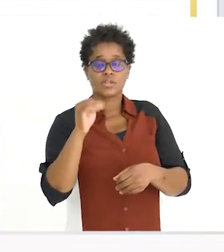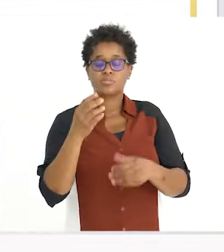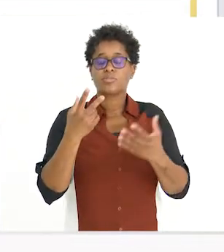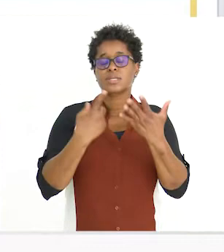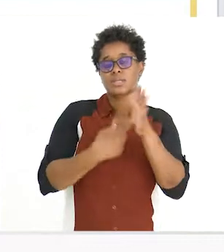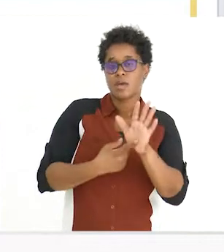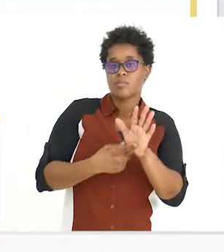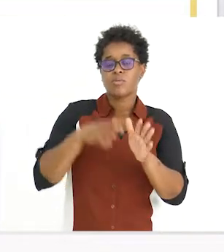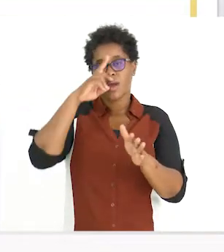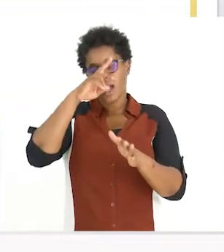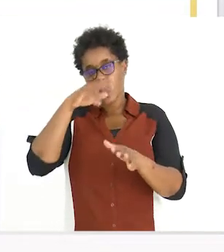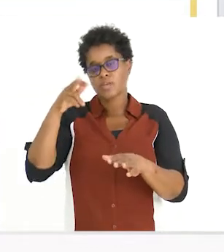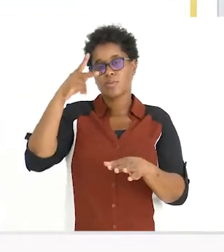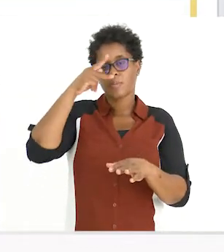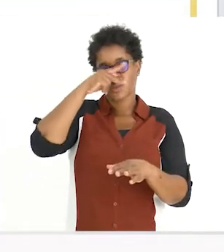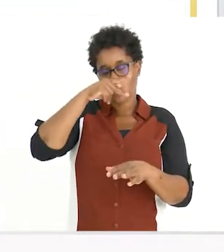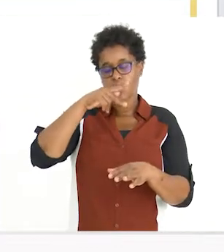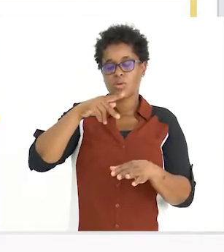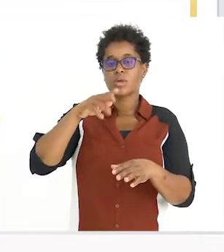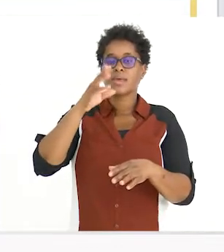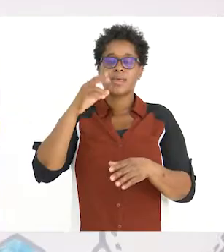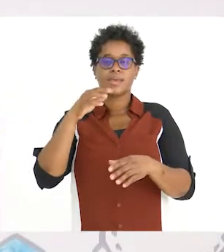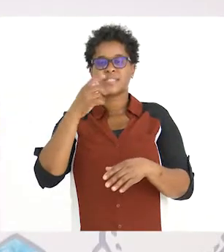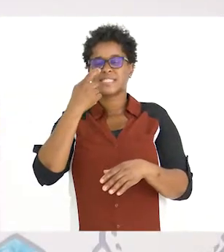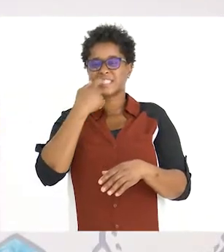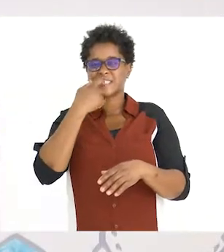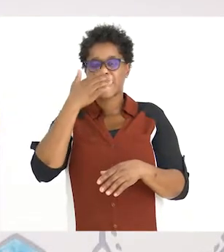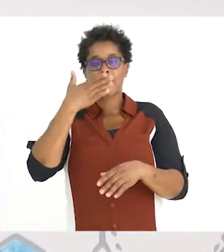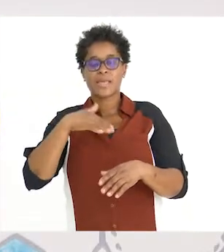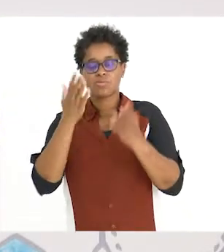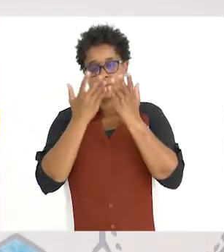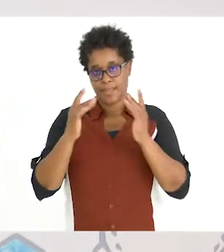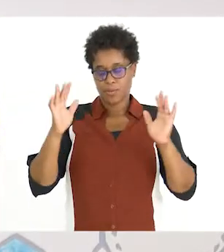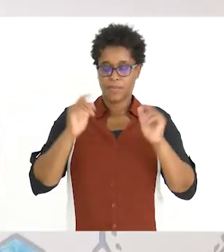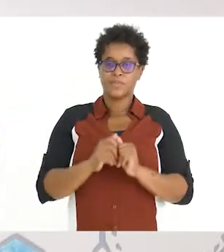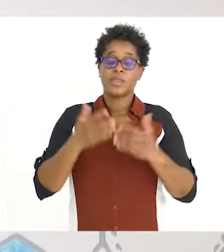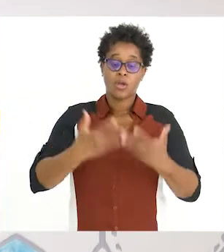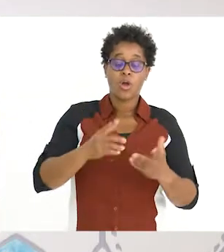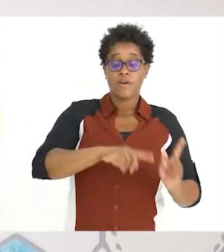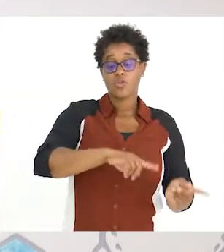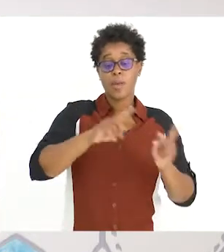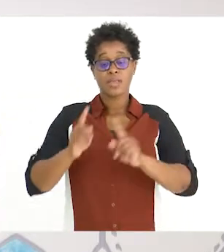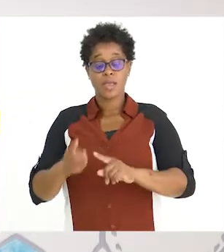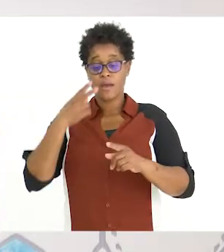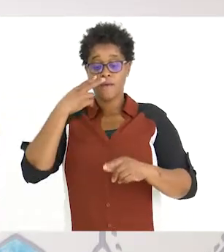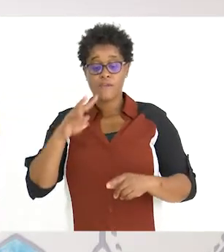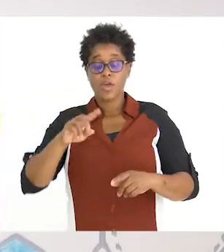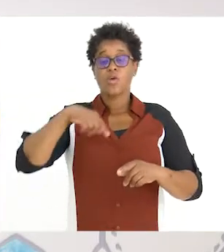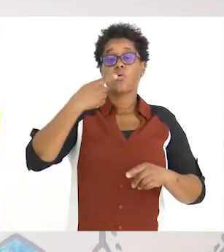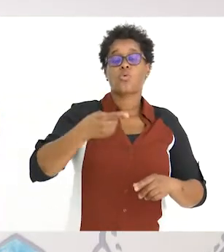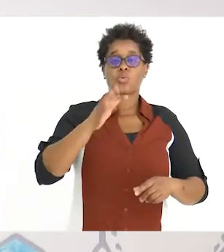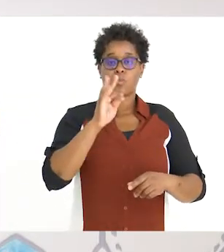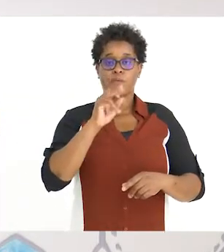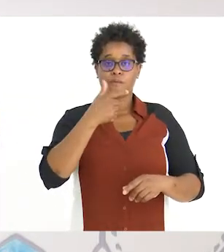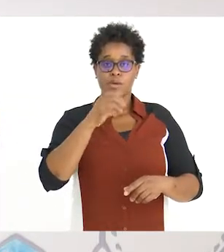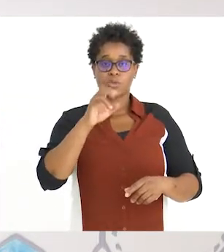gás natural e carvão natural. Agora vamos passar a ver um outro fator.